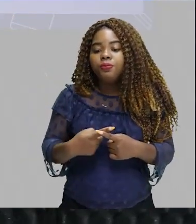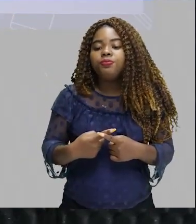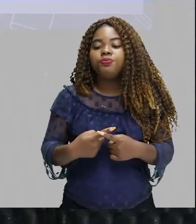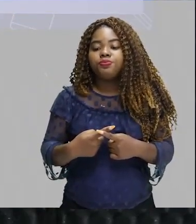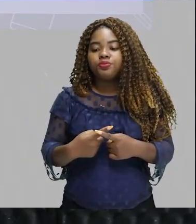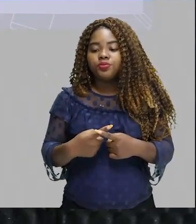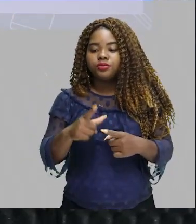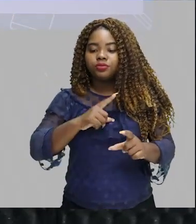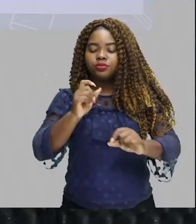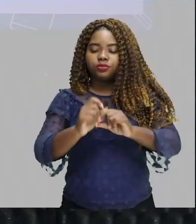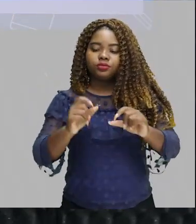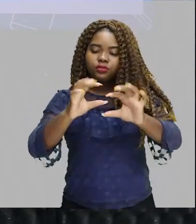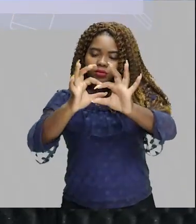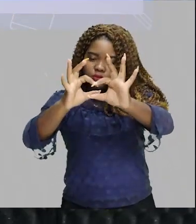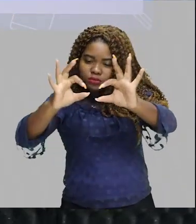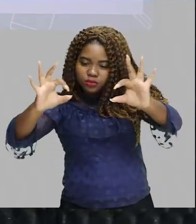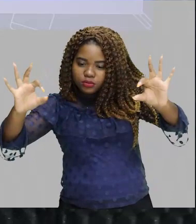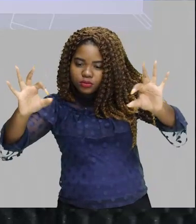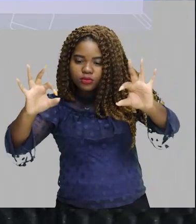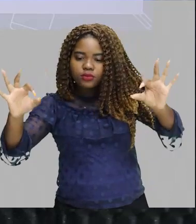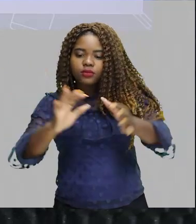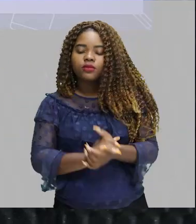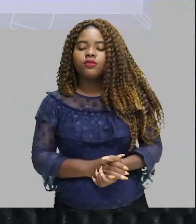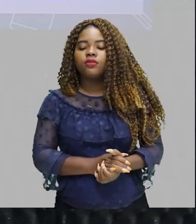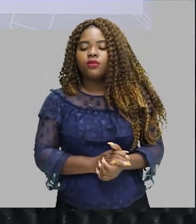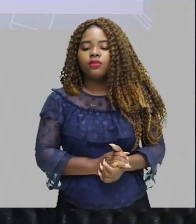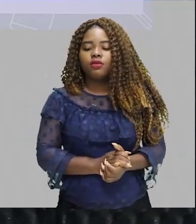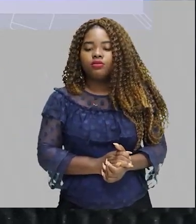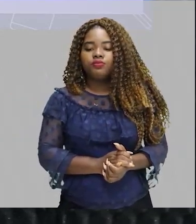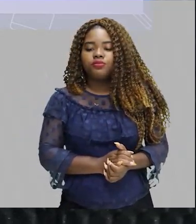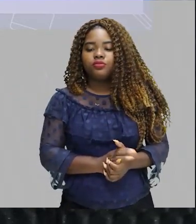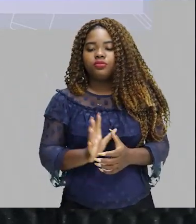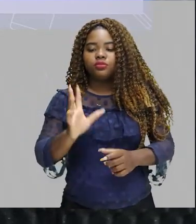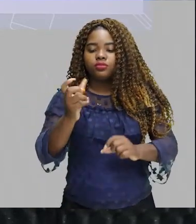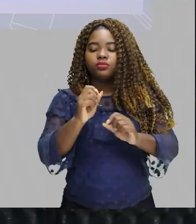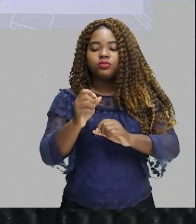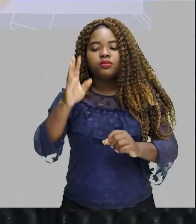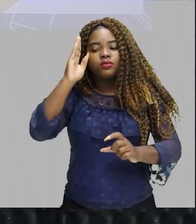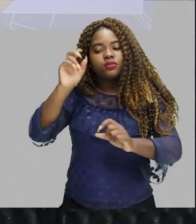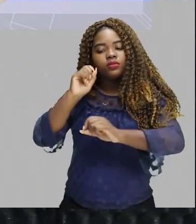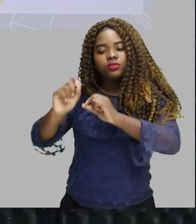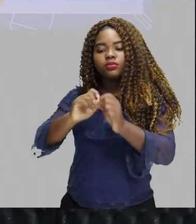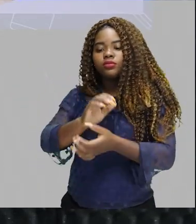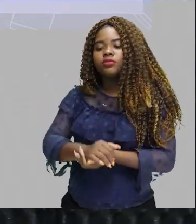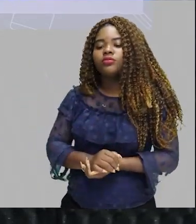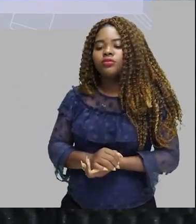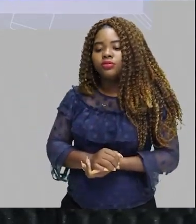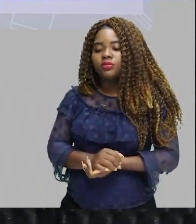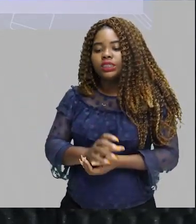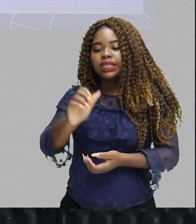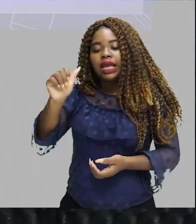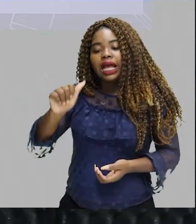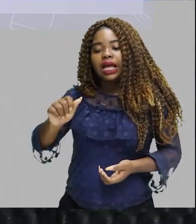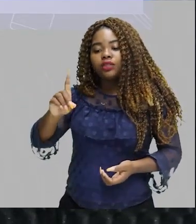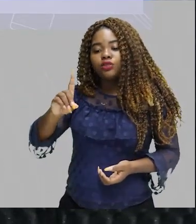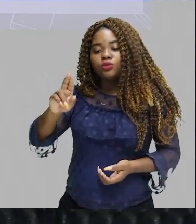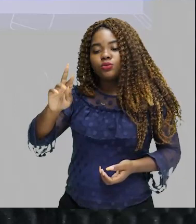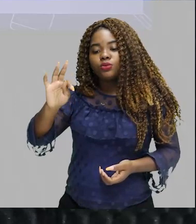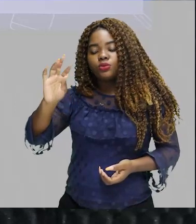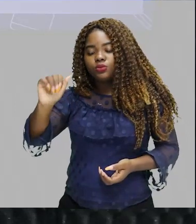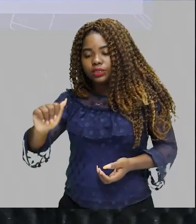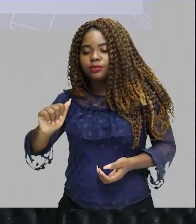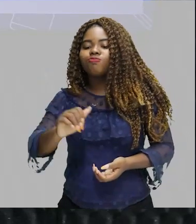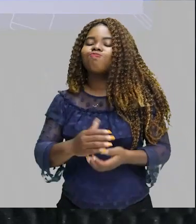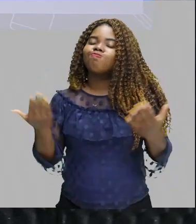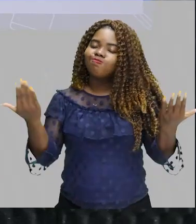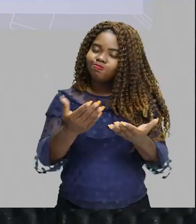mais uniforme. Maior concentração populacional já vai estar onde, Marcos? Principalmente na faixa adulta. Hoje já podemos